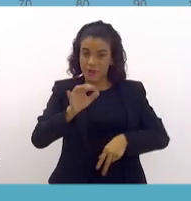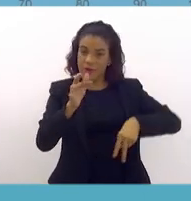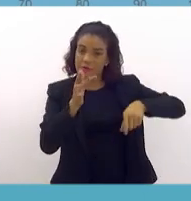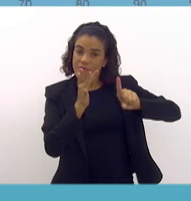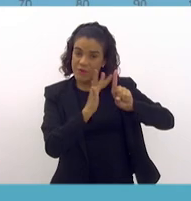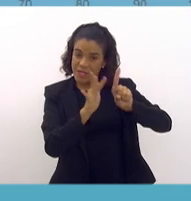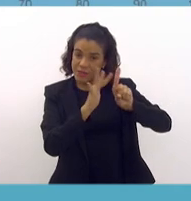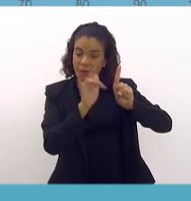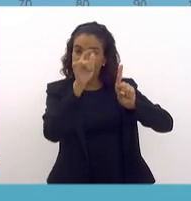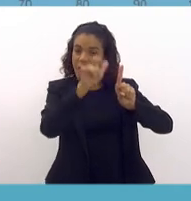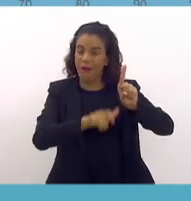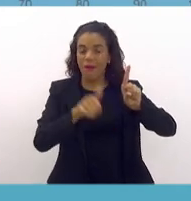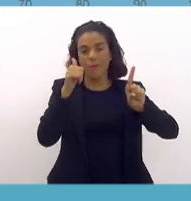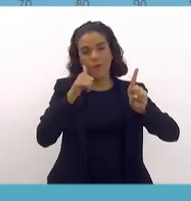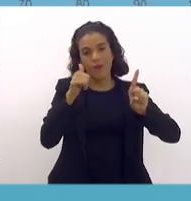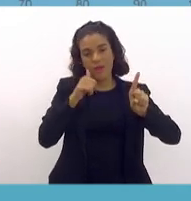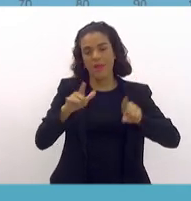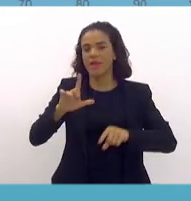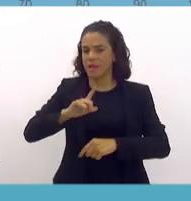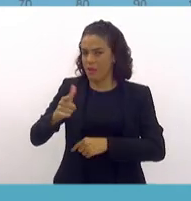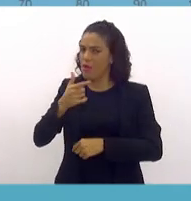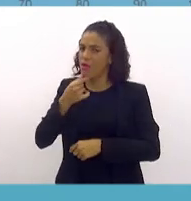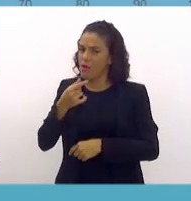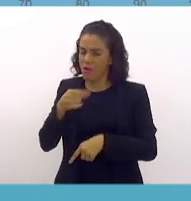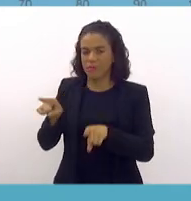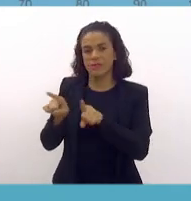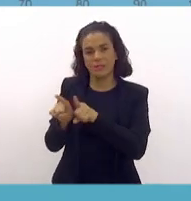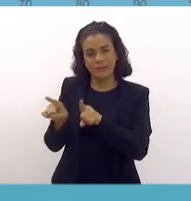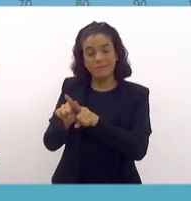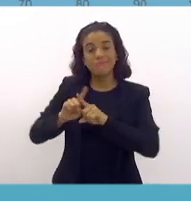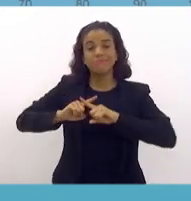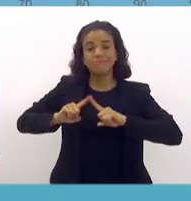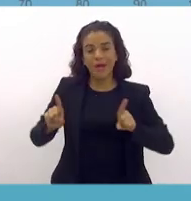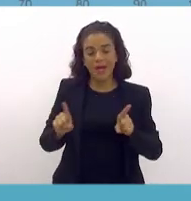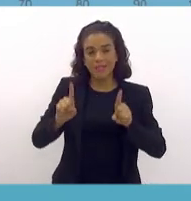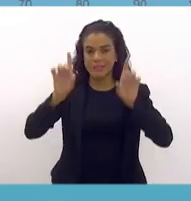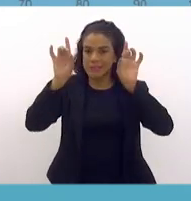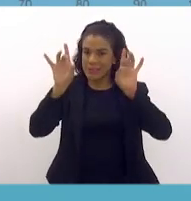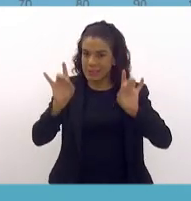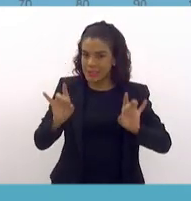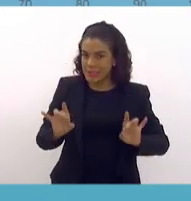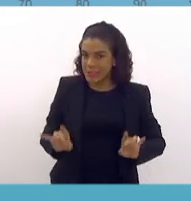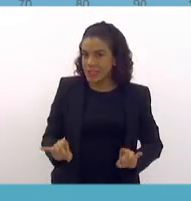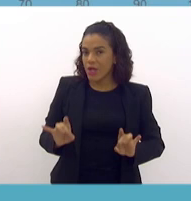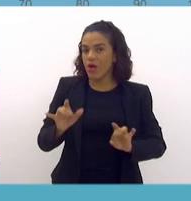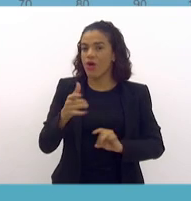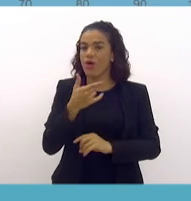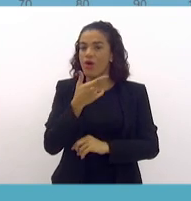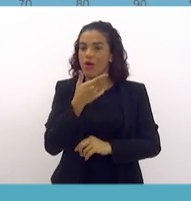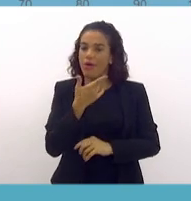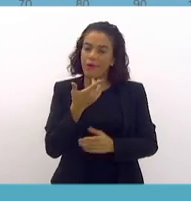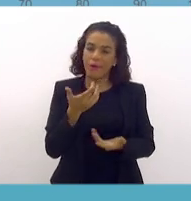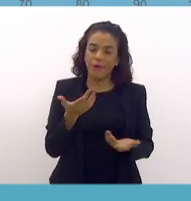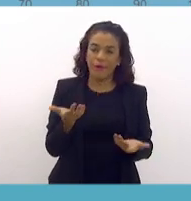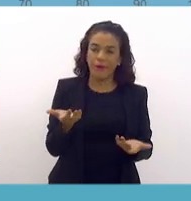são mulheres. A gente tem homens que são vítimas também, mas especialmente homens que têm esse